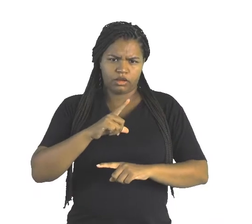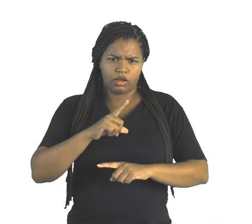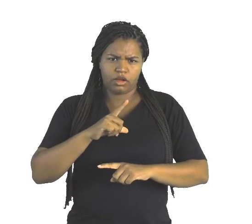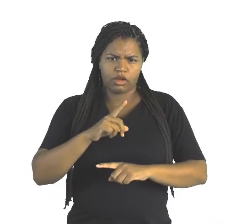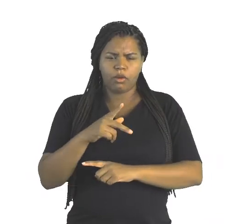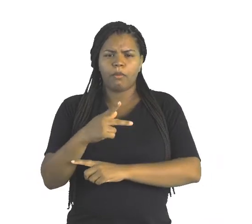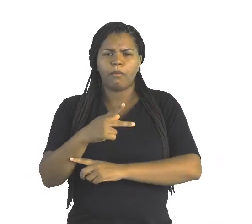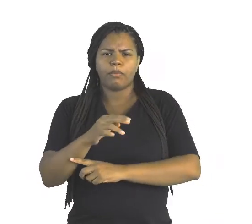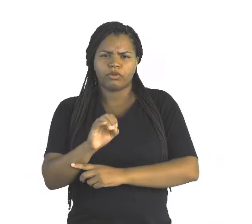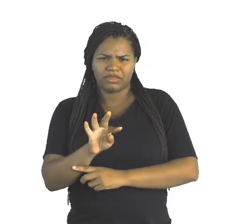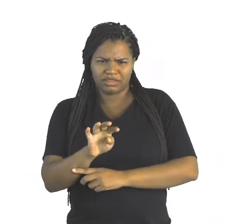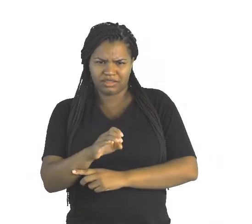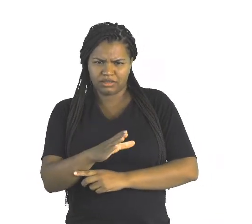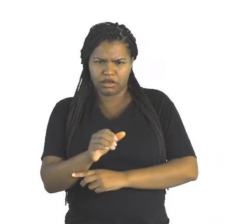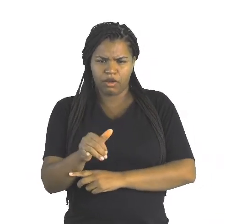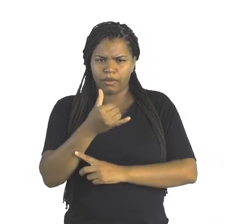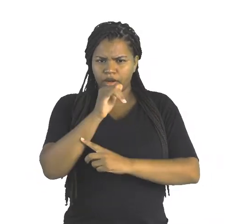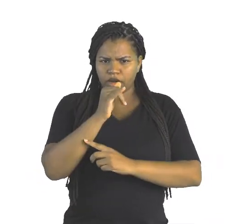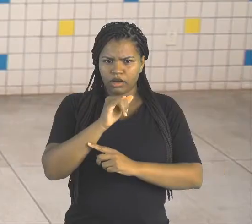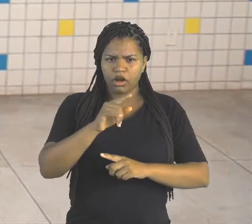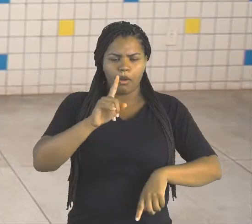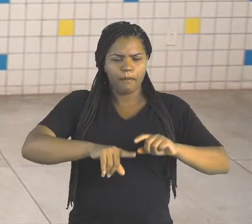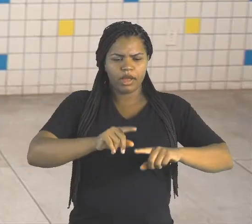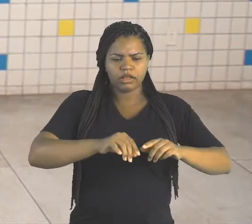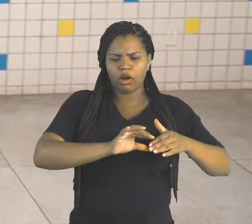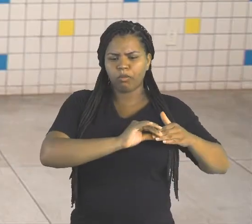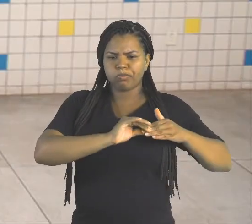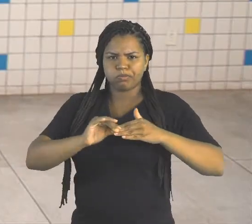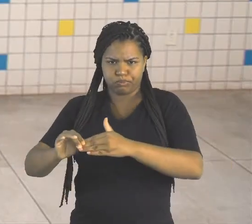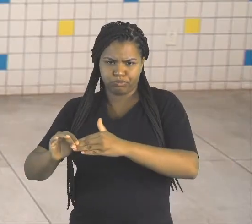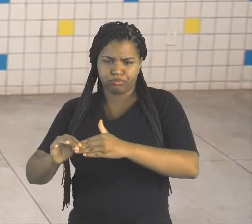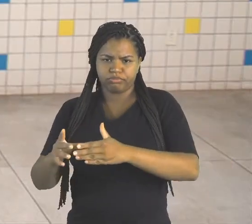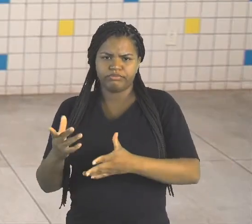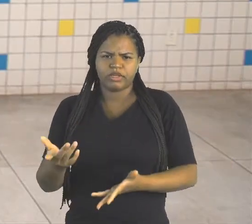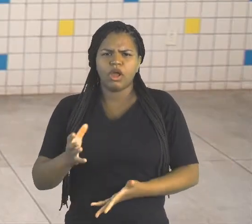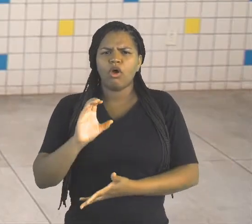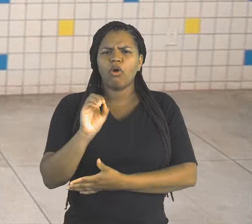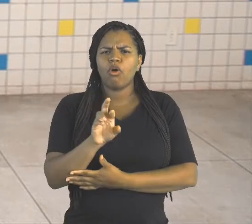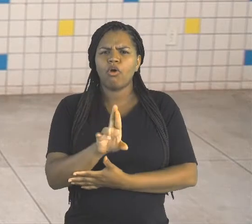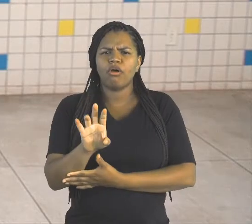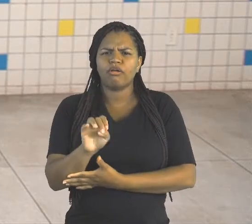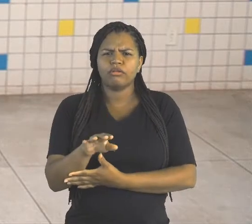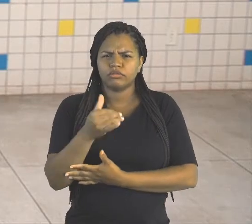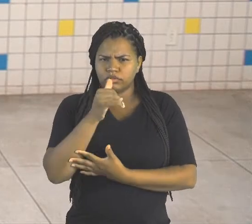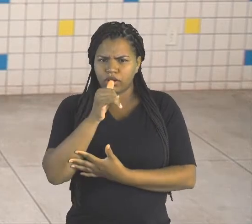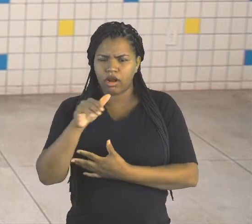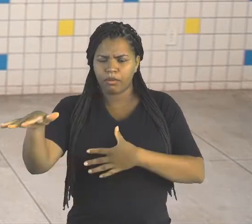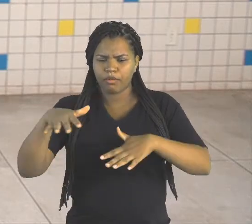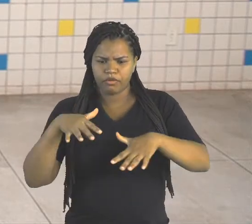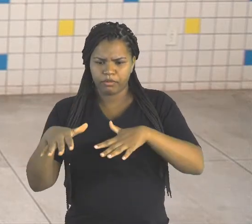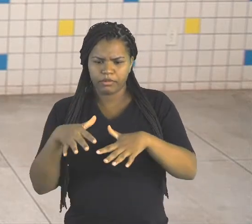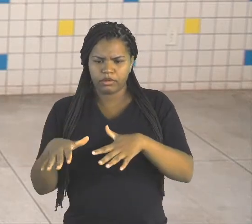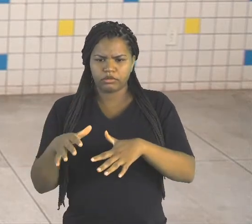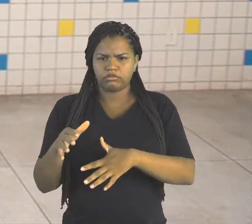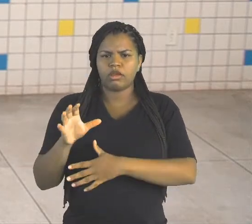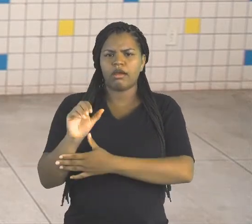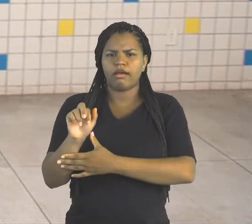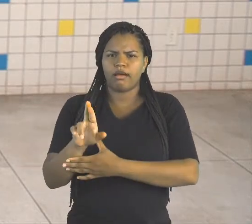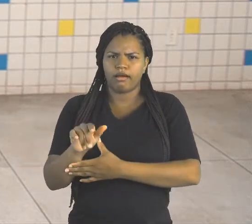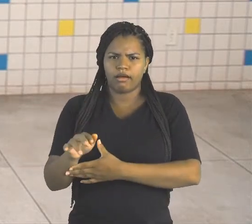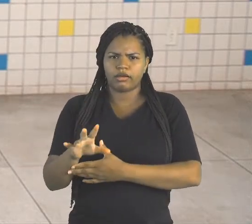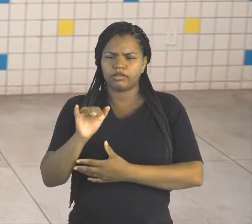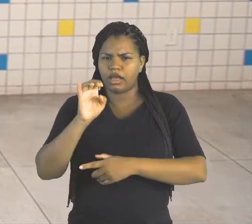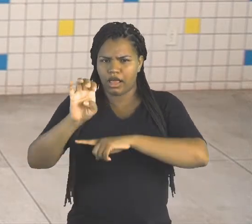potencial elétrico a algum material condutor. A corrente elétrica, pessoal, ele é o movimento das cargas elétricas, como os elétrons,